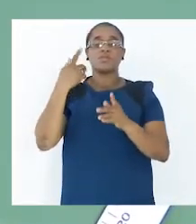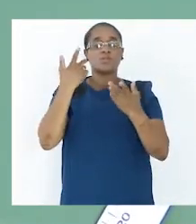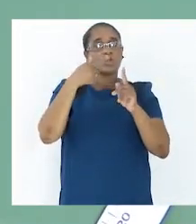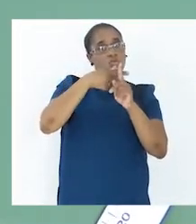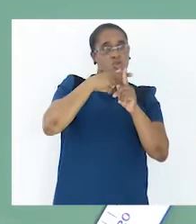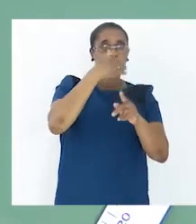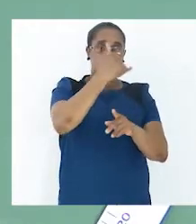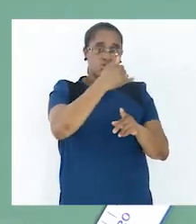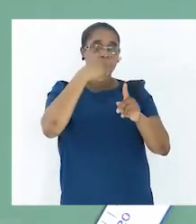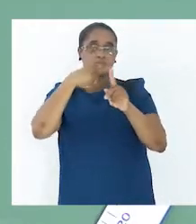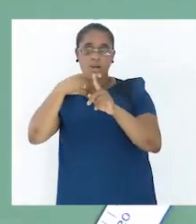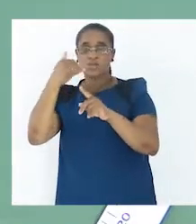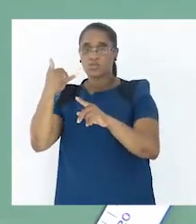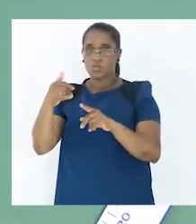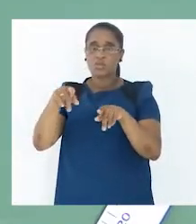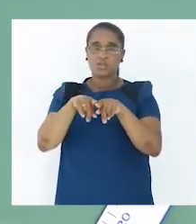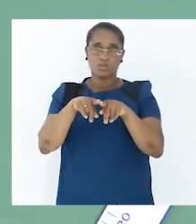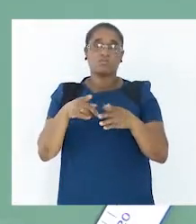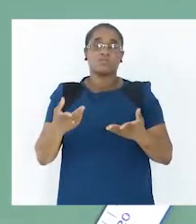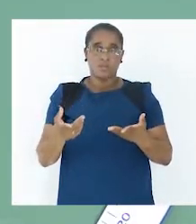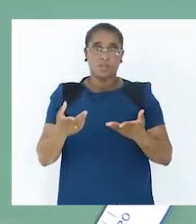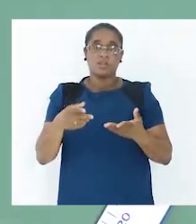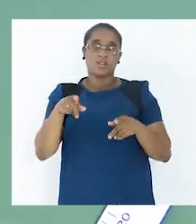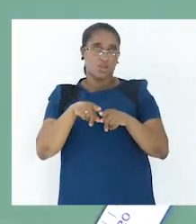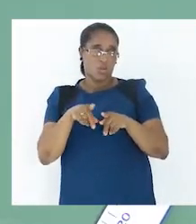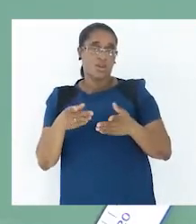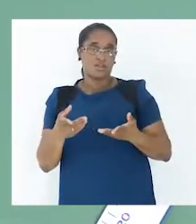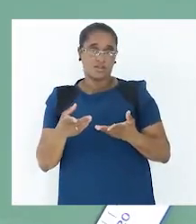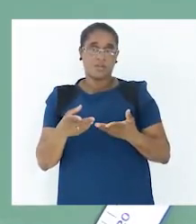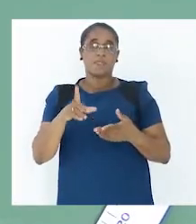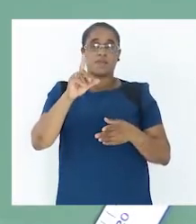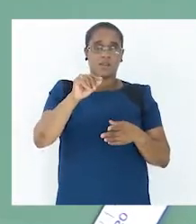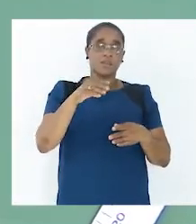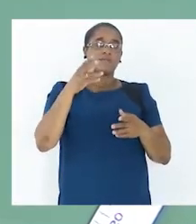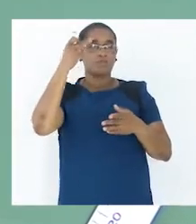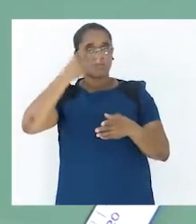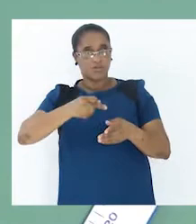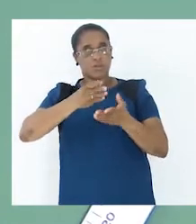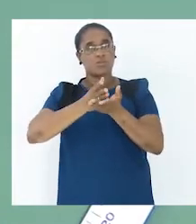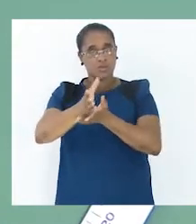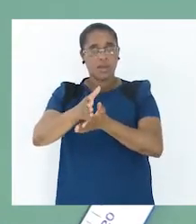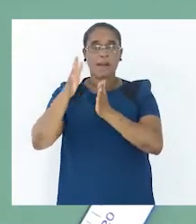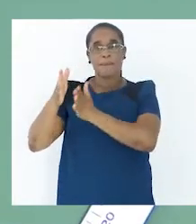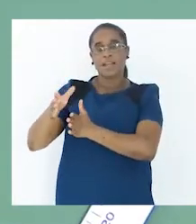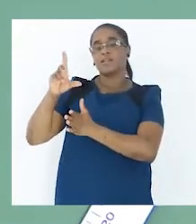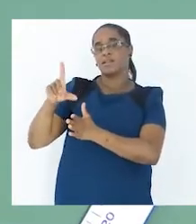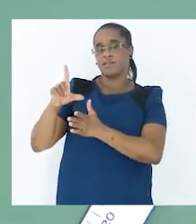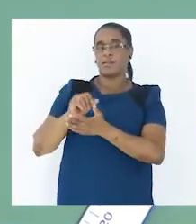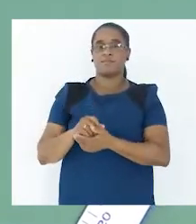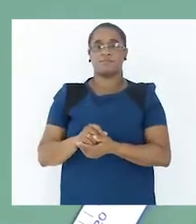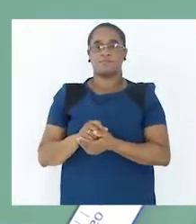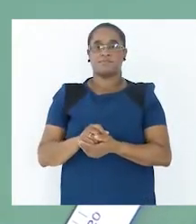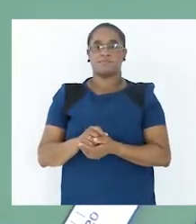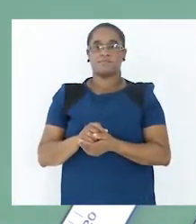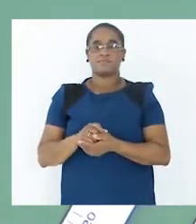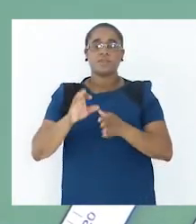os dois coeficientes dos dois monómios, que são iguais, e vamos manter a parte literal. E, por